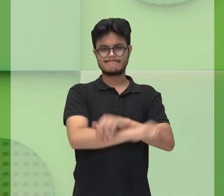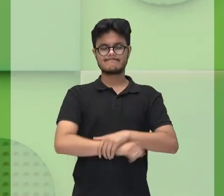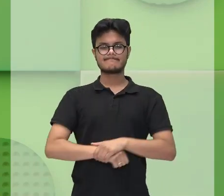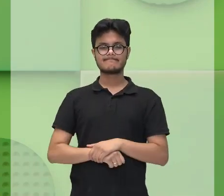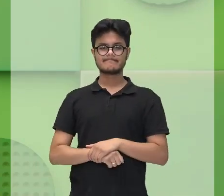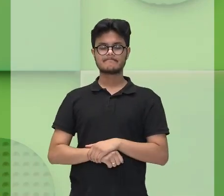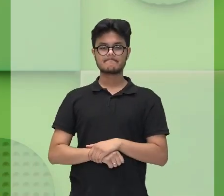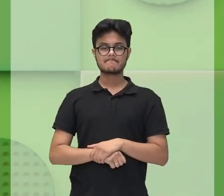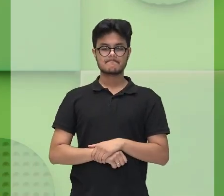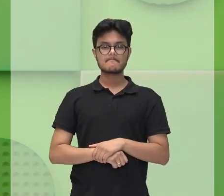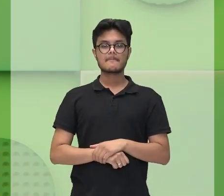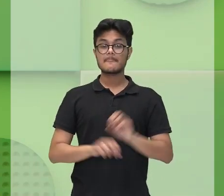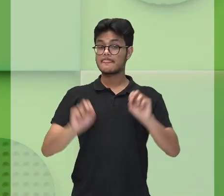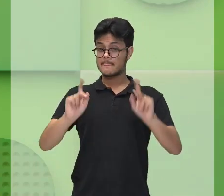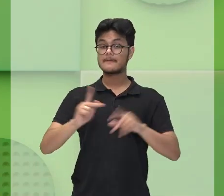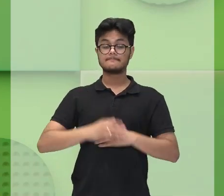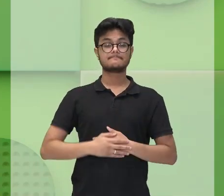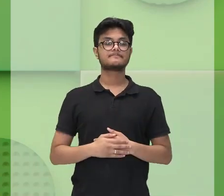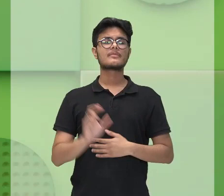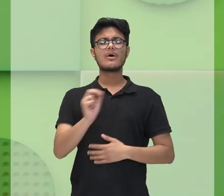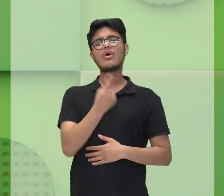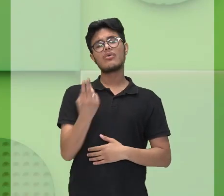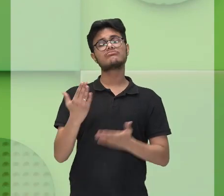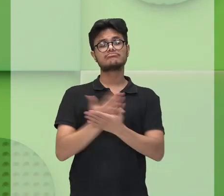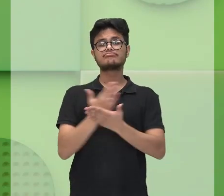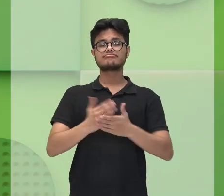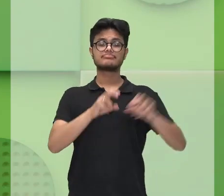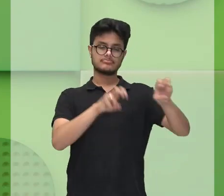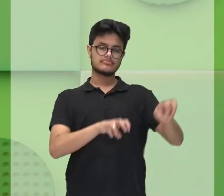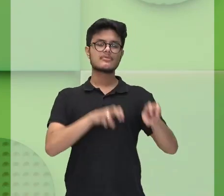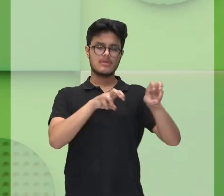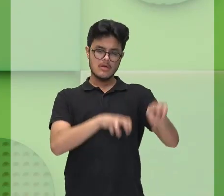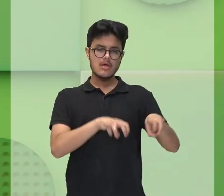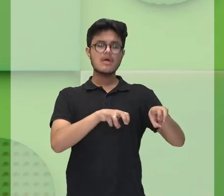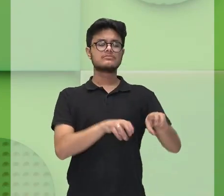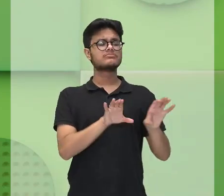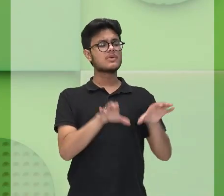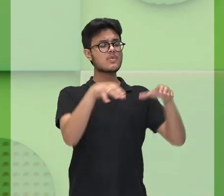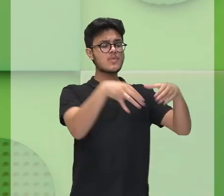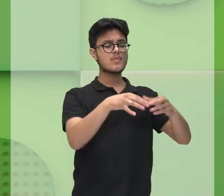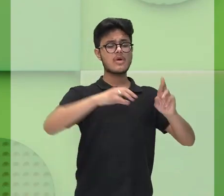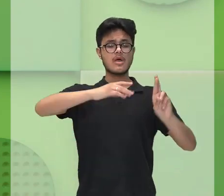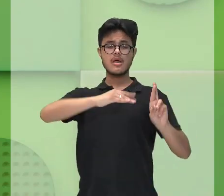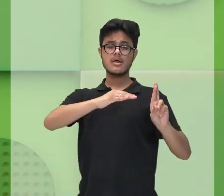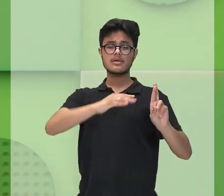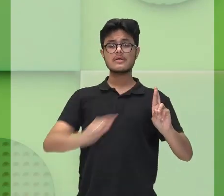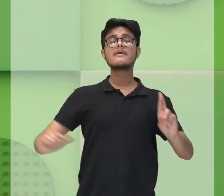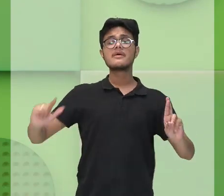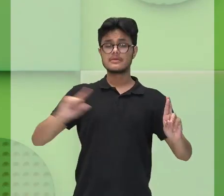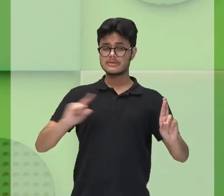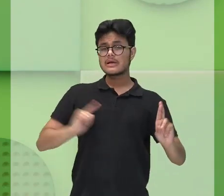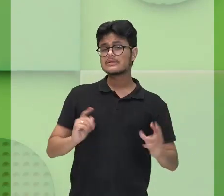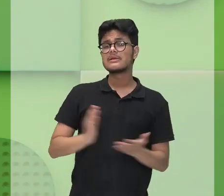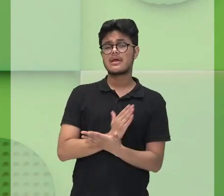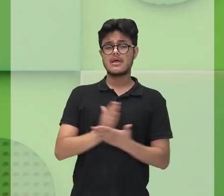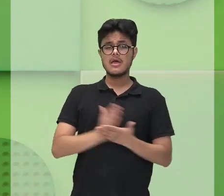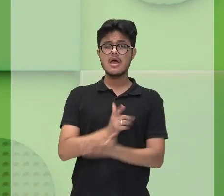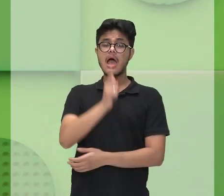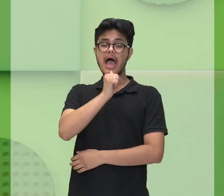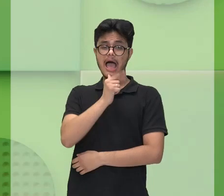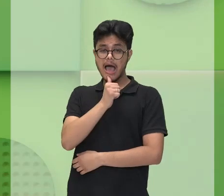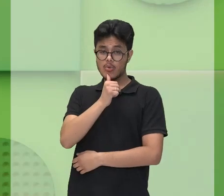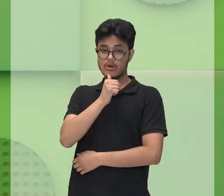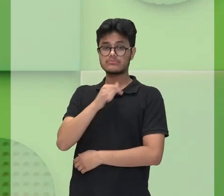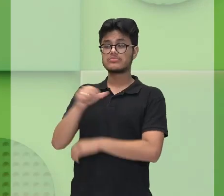ou principalmente em áreas rurais, em comunidades ribeirinhas, que o contato da captação